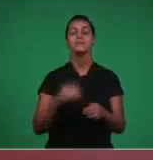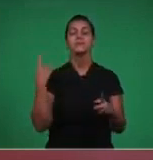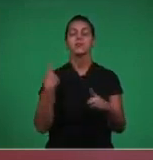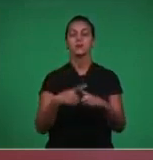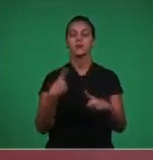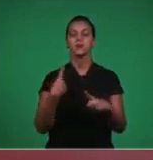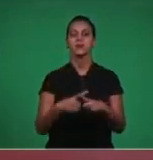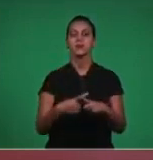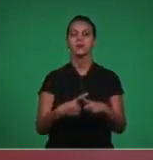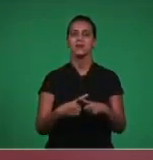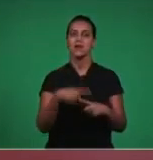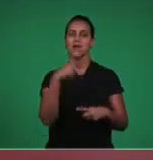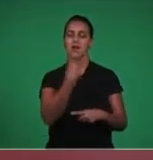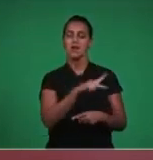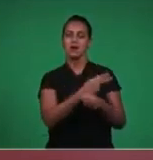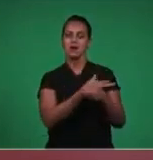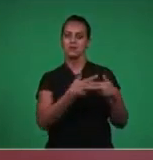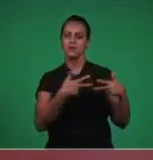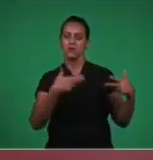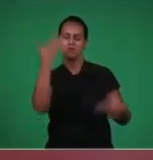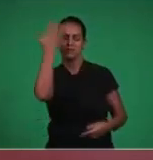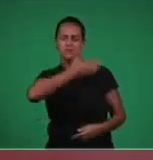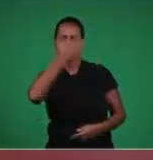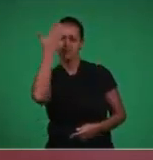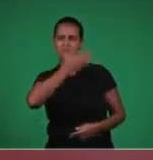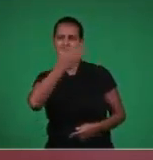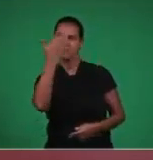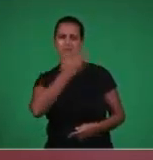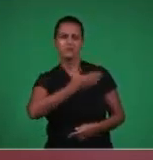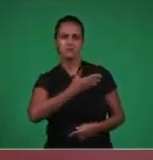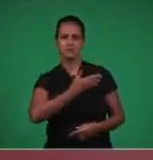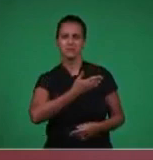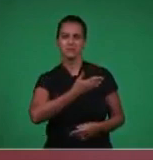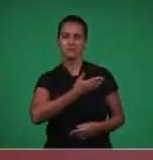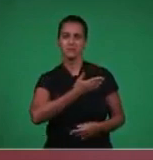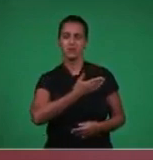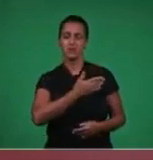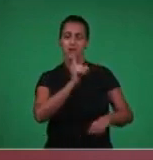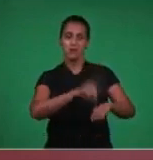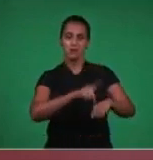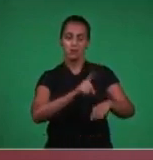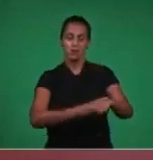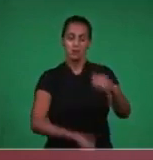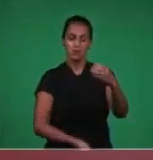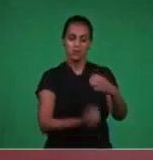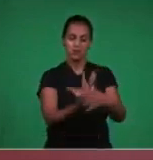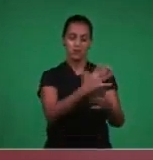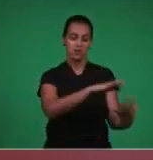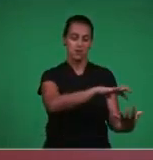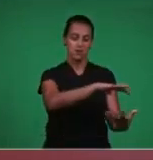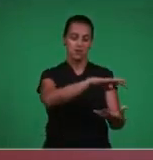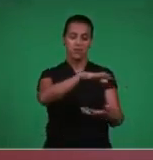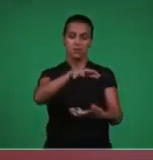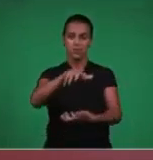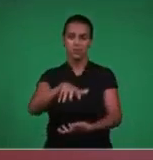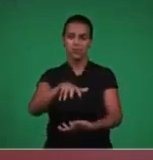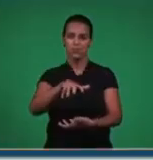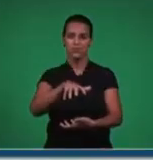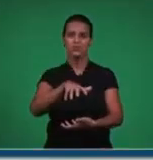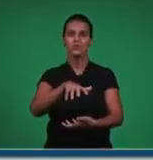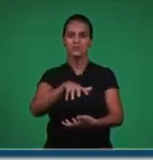as suas coisas invisíveis, desde a criação do mundo, tanto o seu eterno